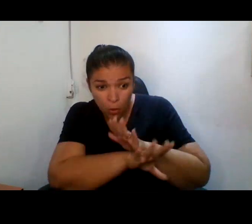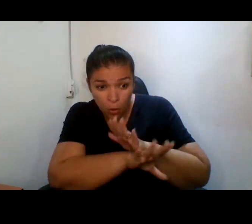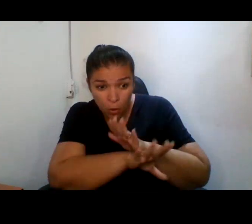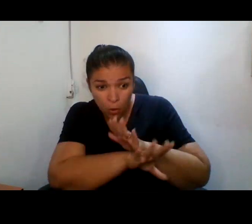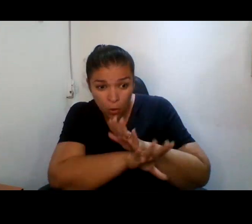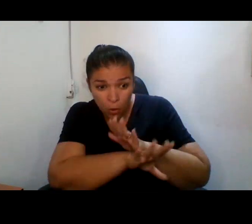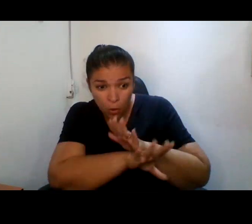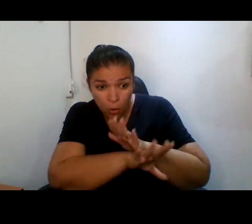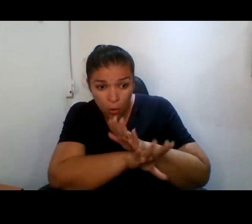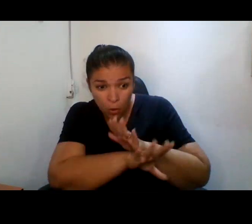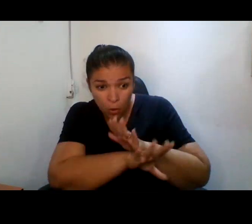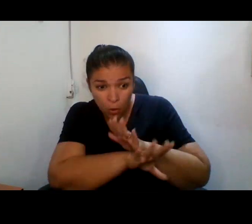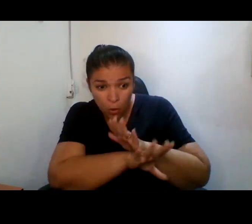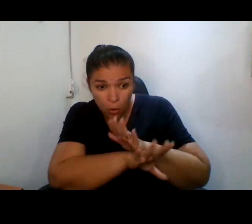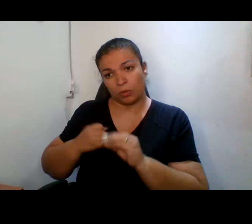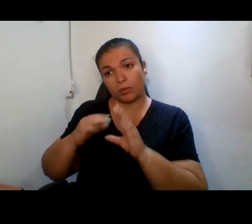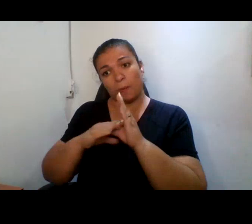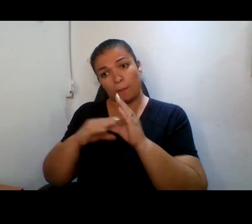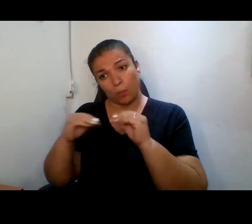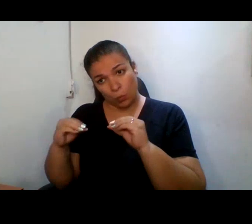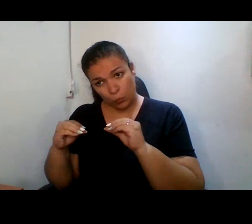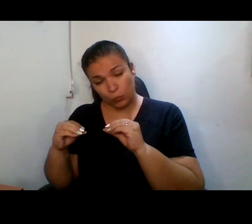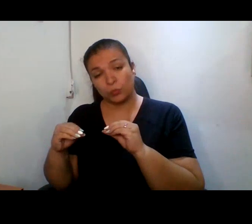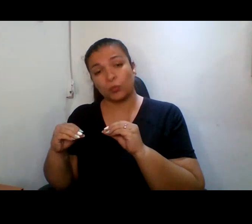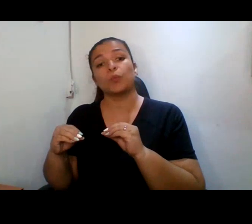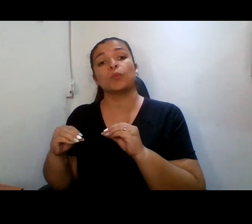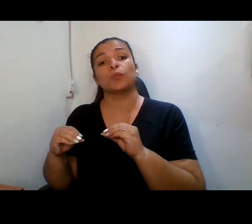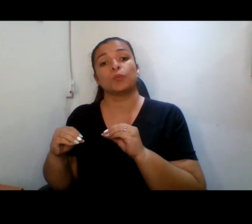lá no Moodle e